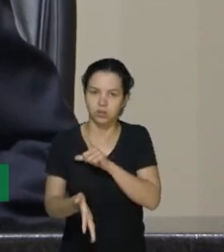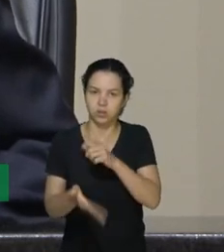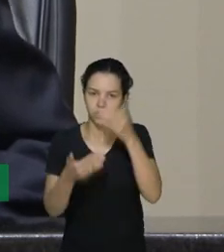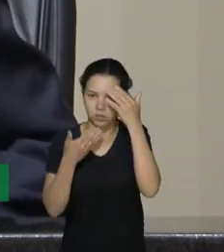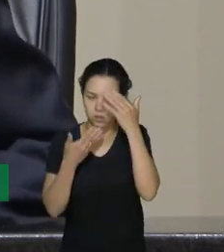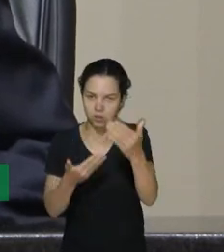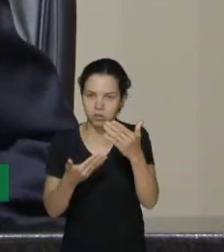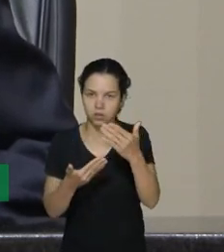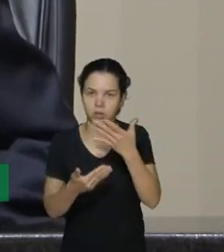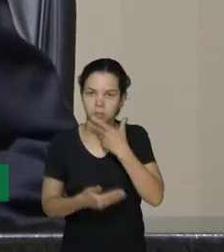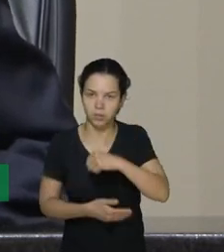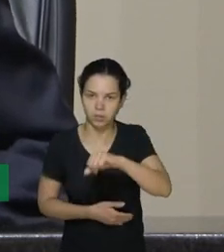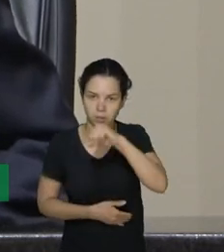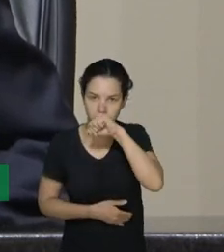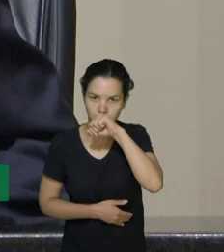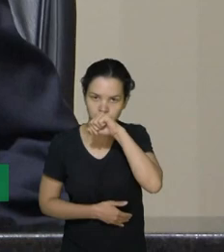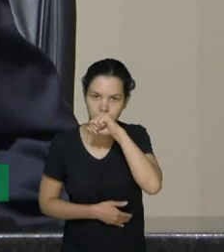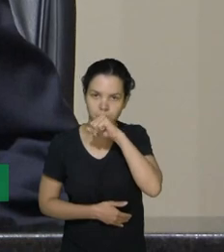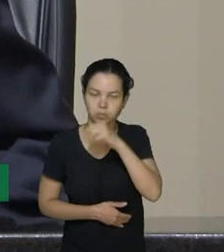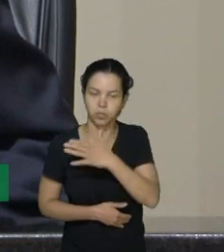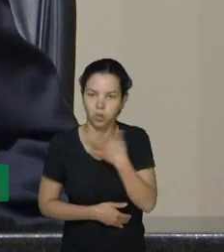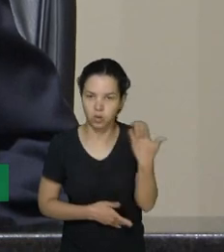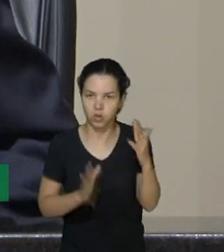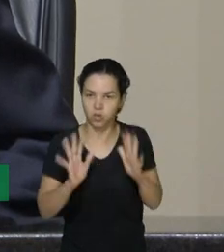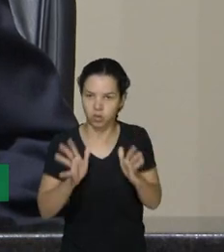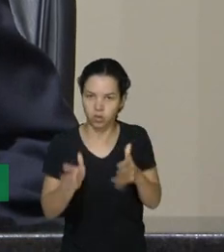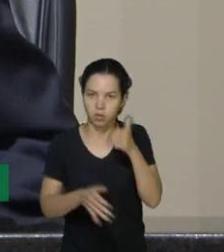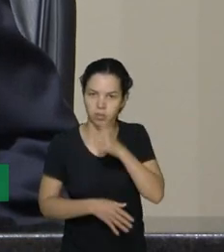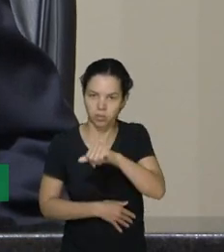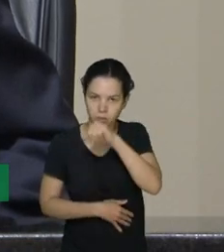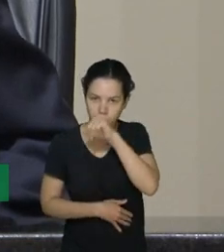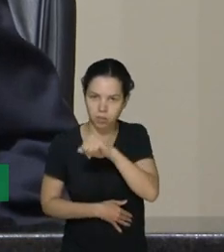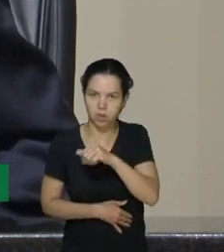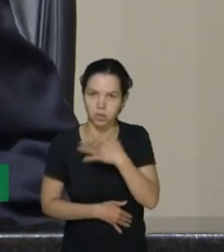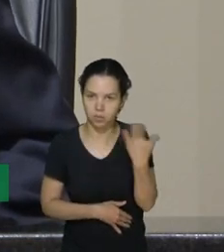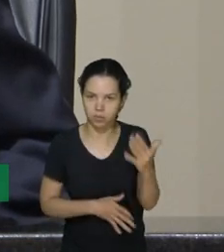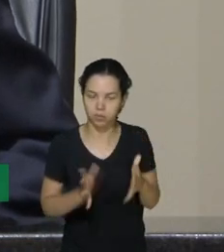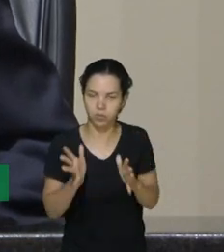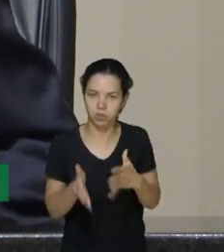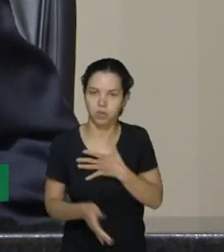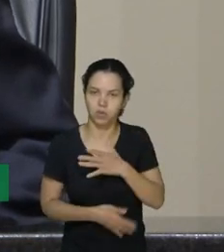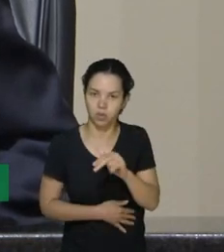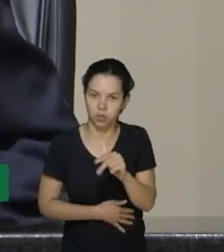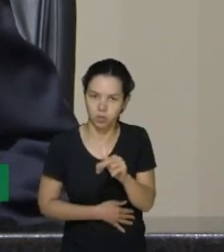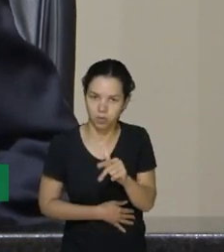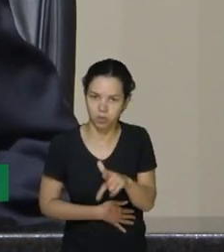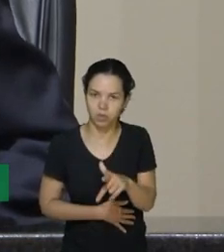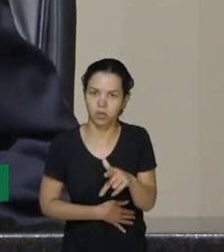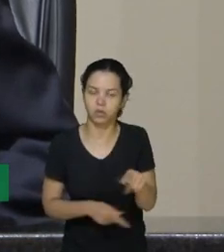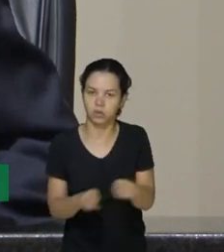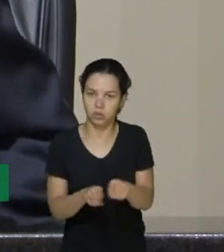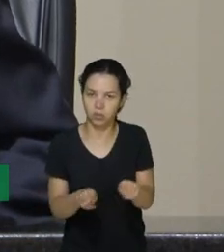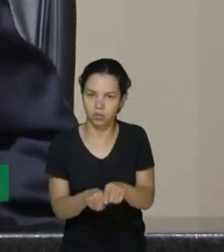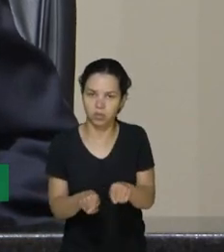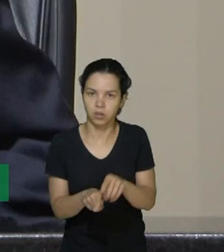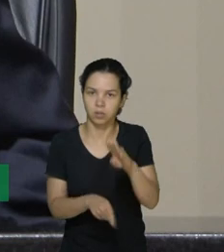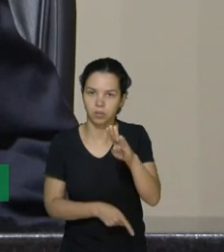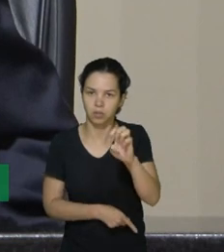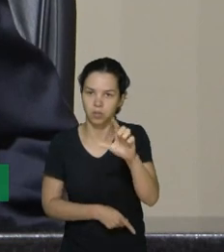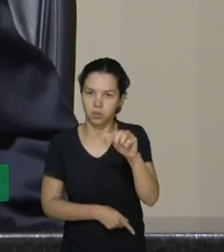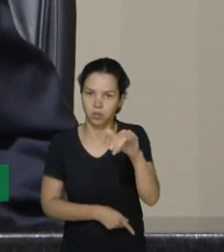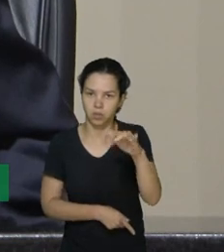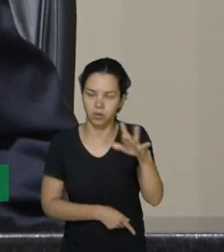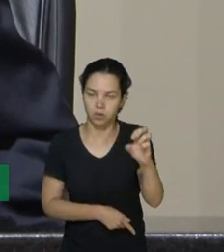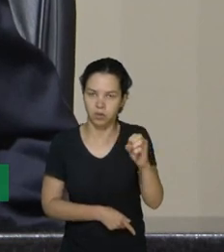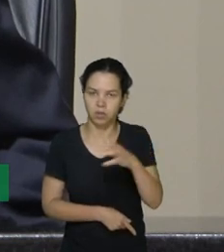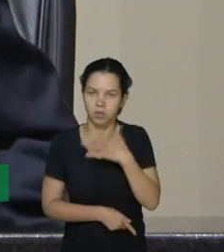pai, que partiu, a minha mãe, o meu irmão Belmiro, que foi cedo, mas que nos